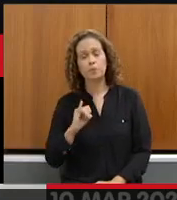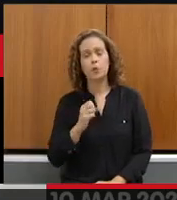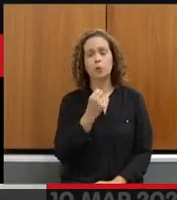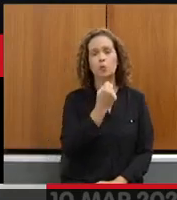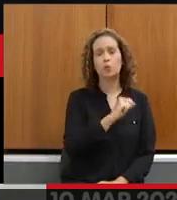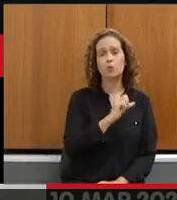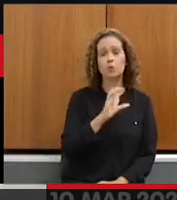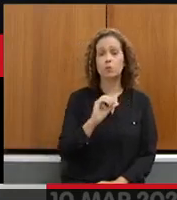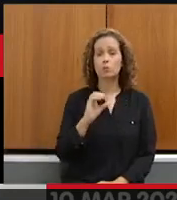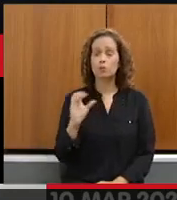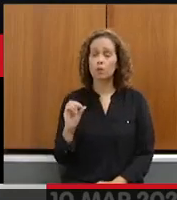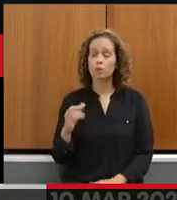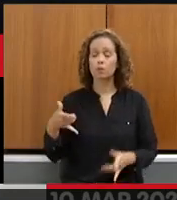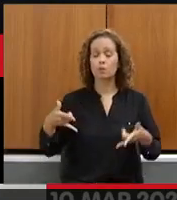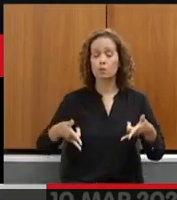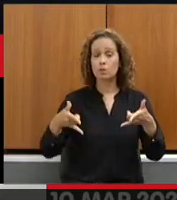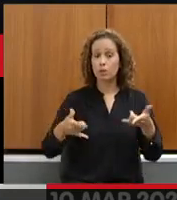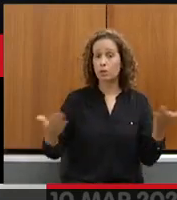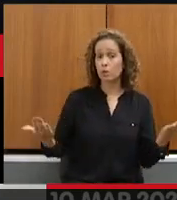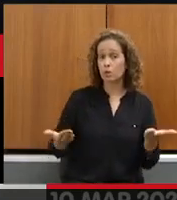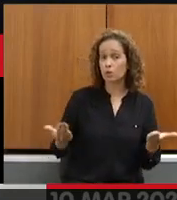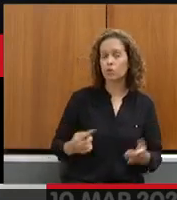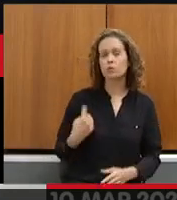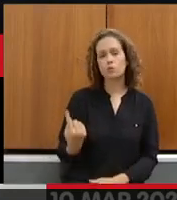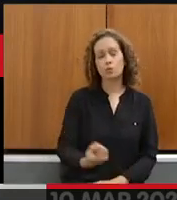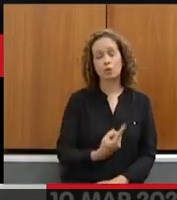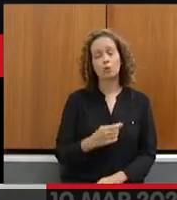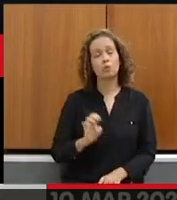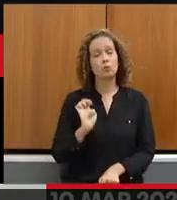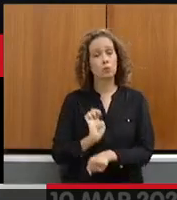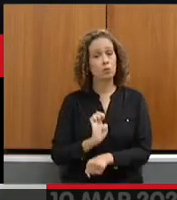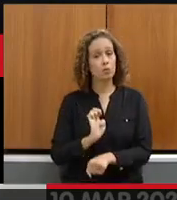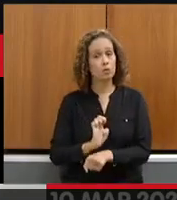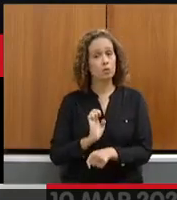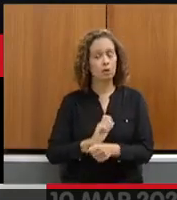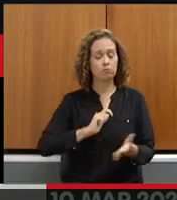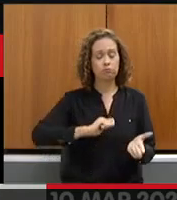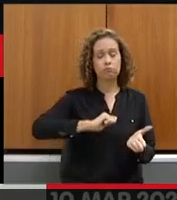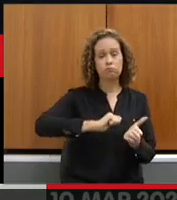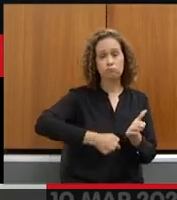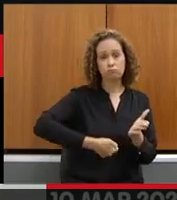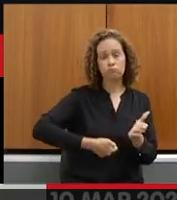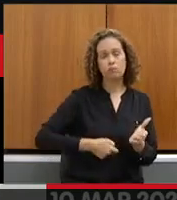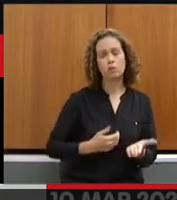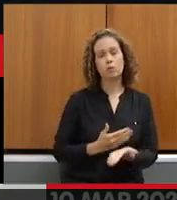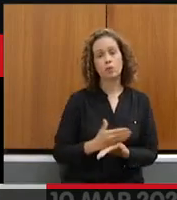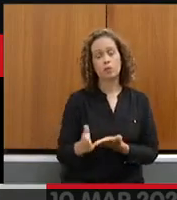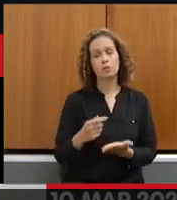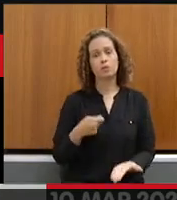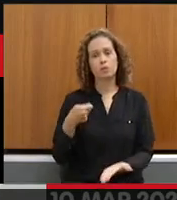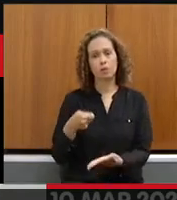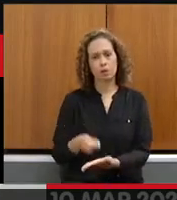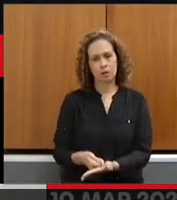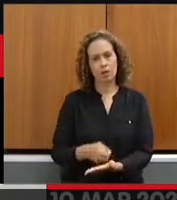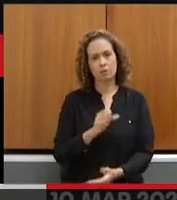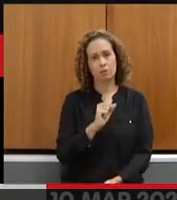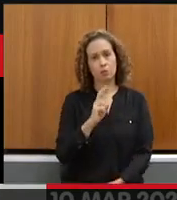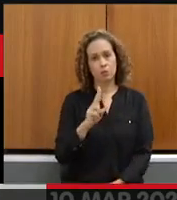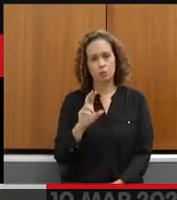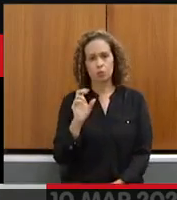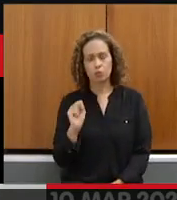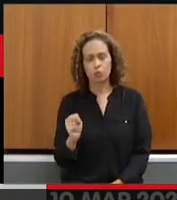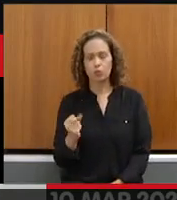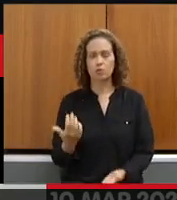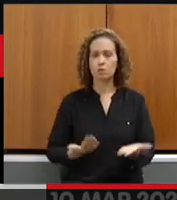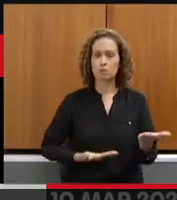são 800 Leite atualmente nós do Estado contra atualizamos e passamos a pagar esses leitos do SUS para